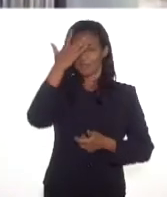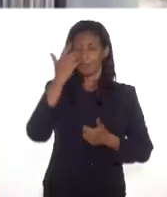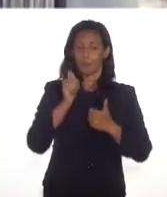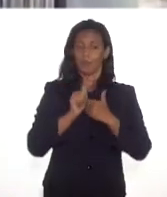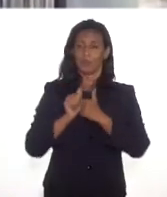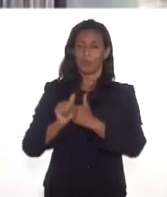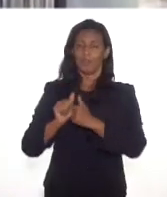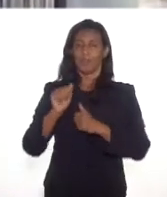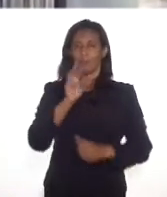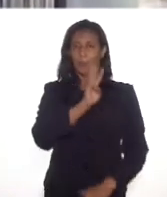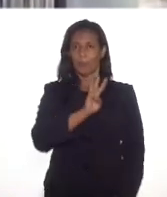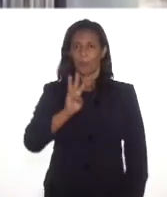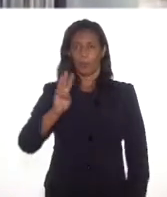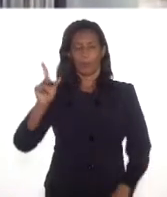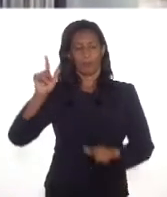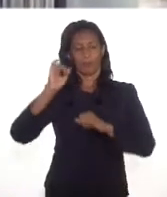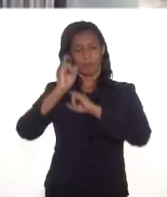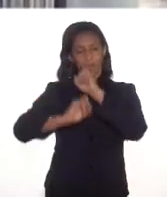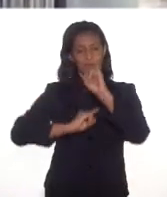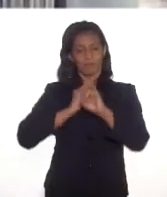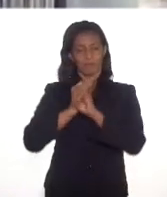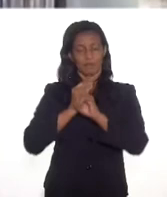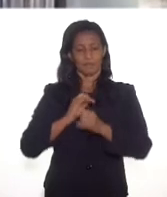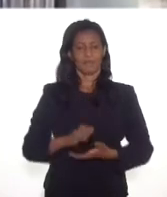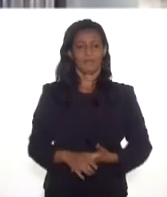redes sociais.